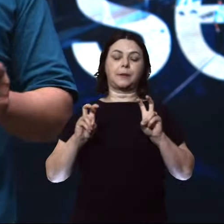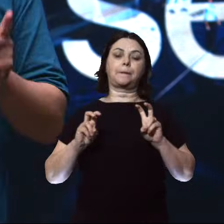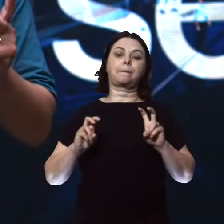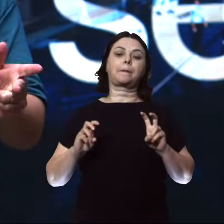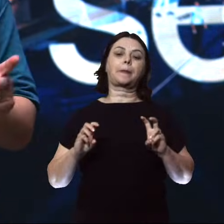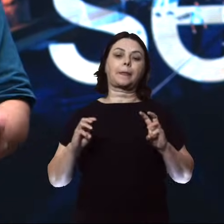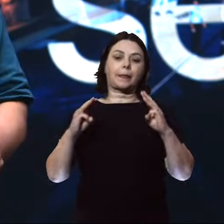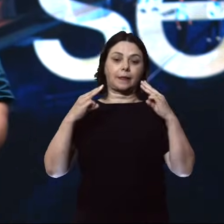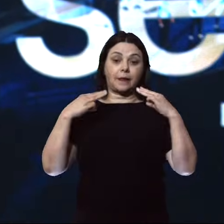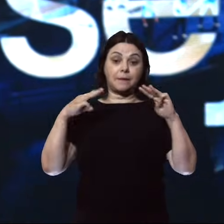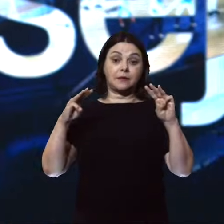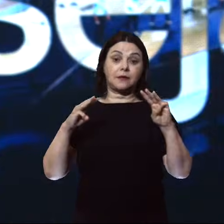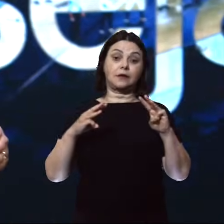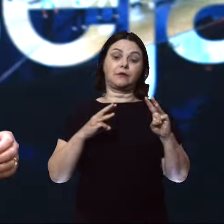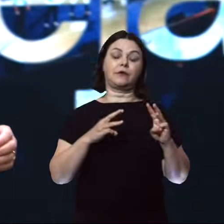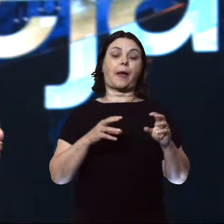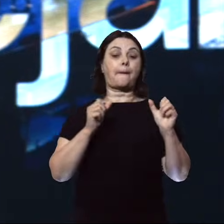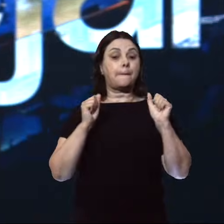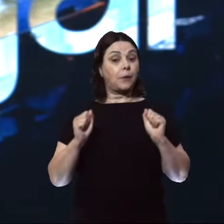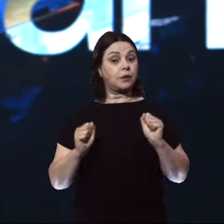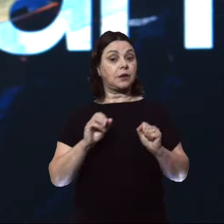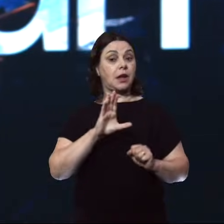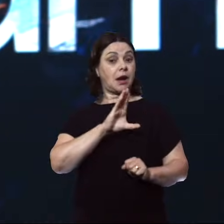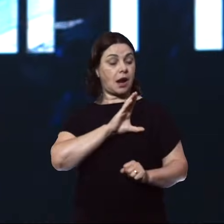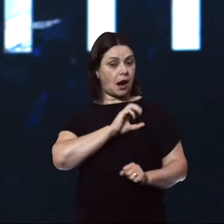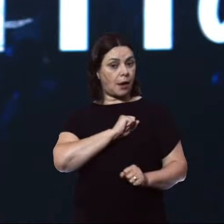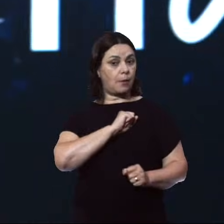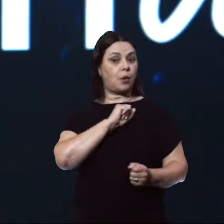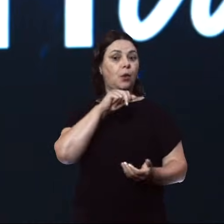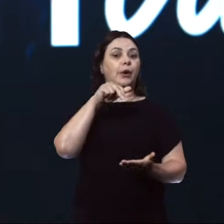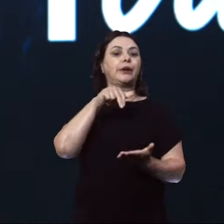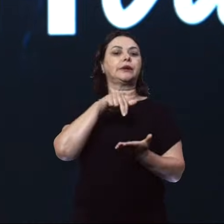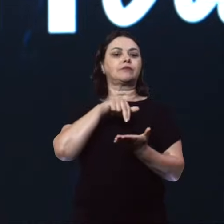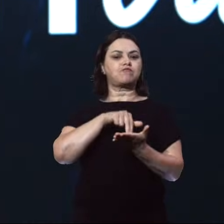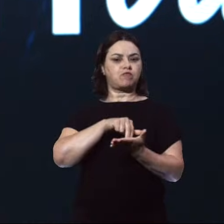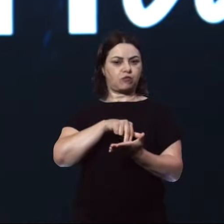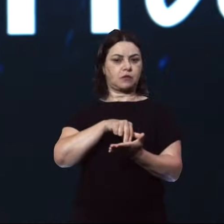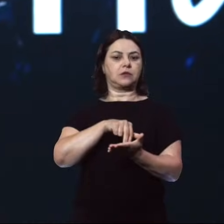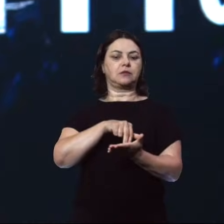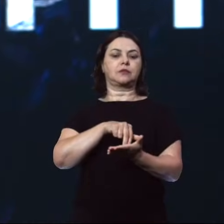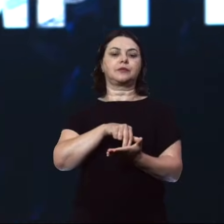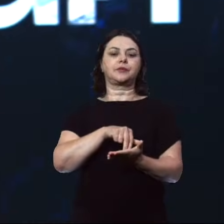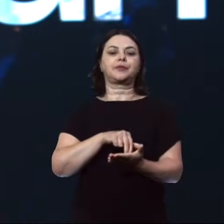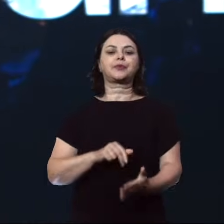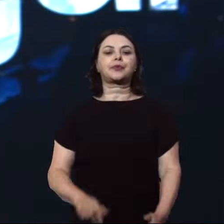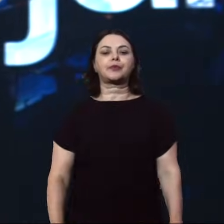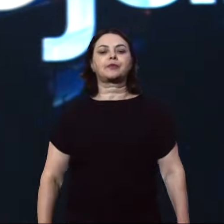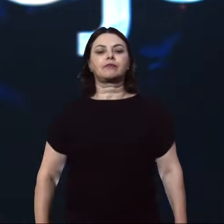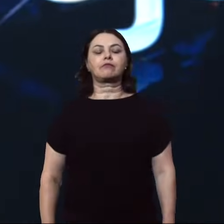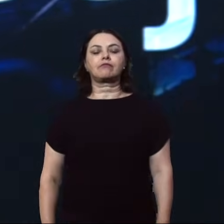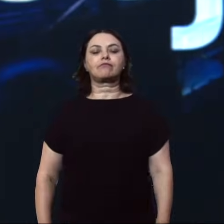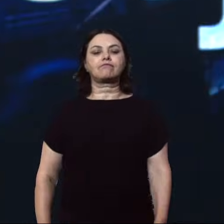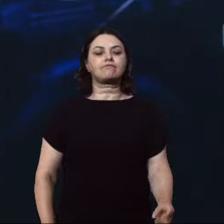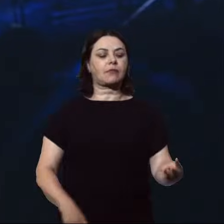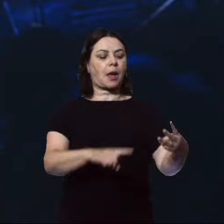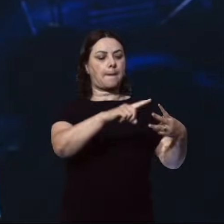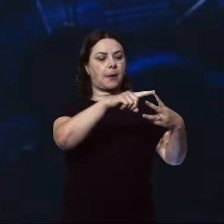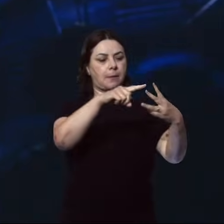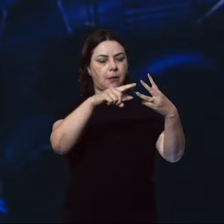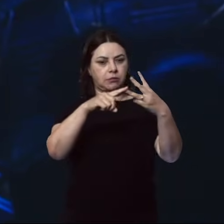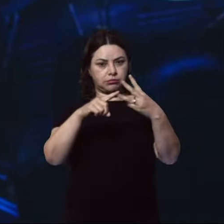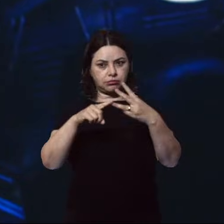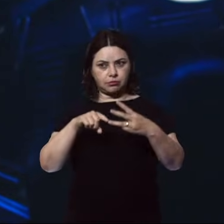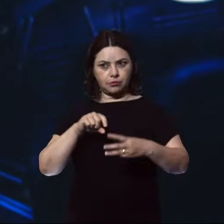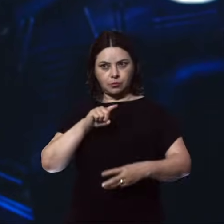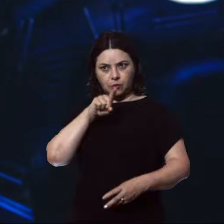Amor e Equilíbrio. Poder, amor e equilíbrio. 3 coisas que você precisa